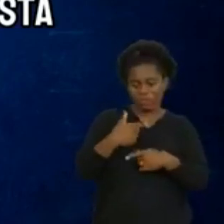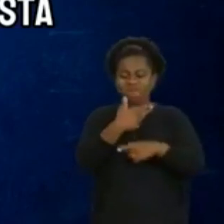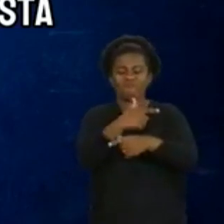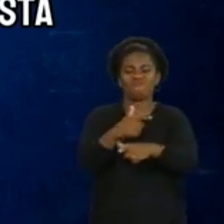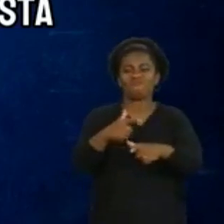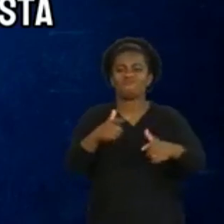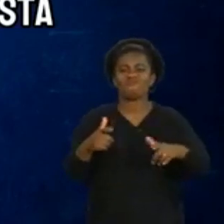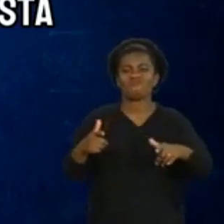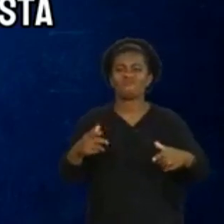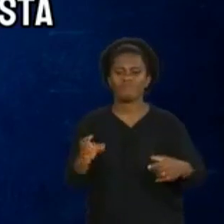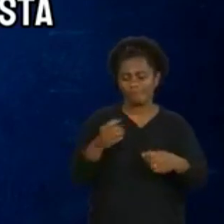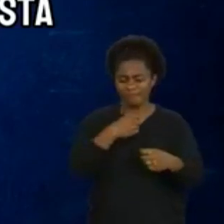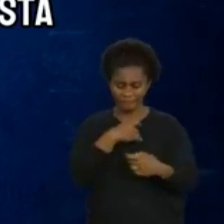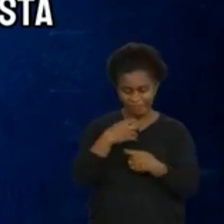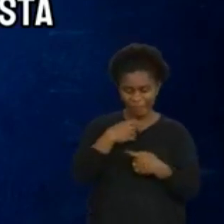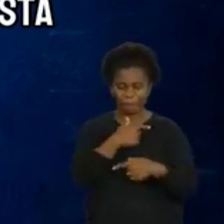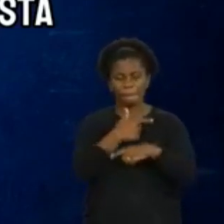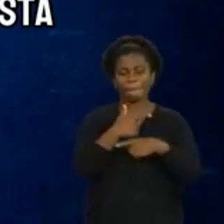Temor não há.